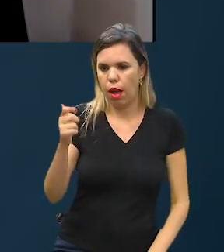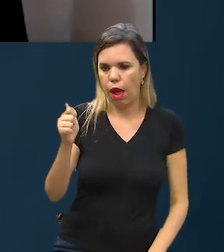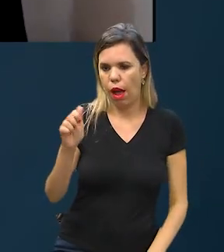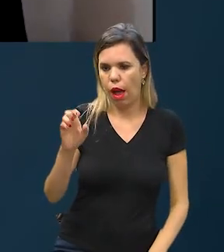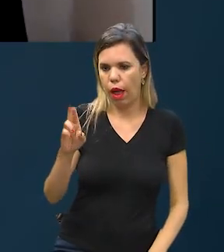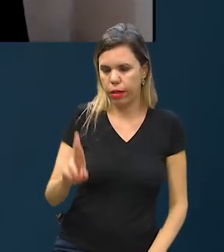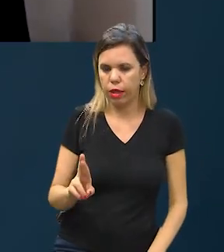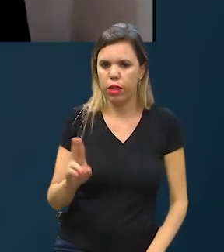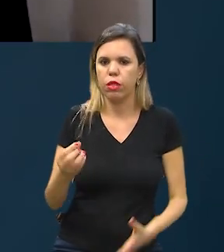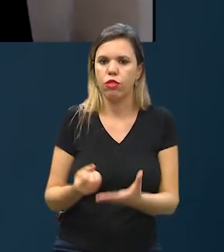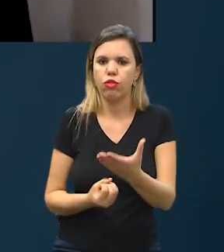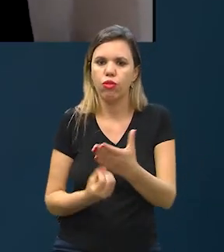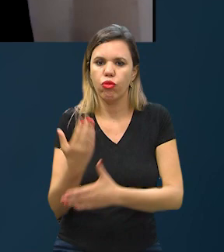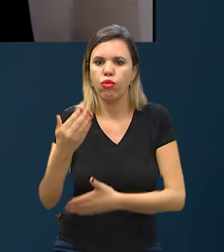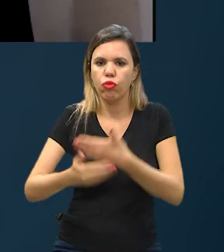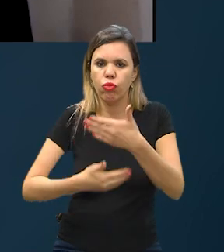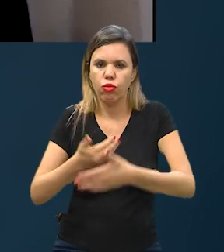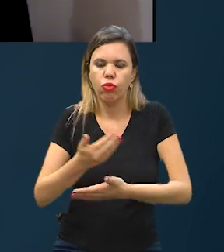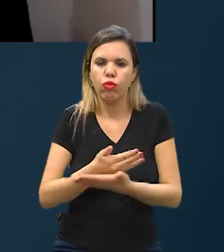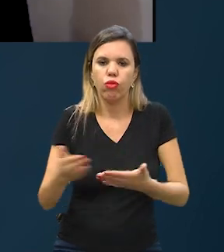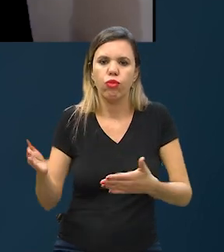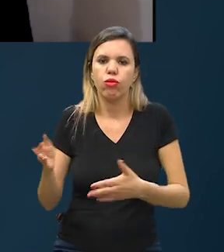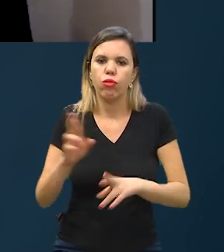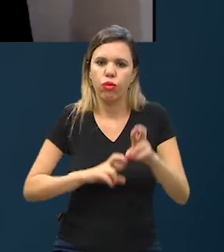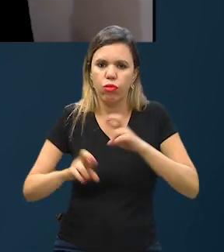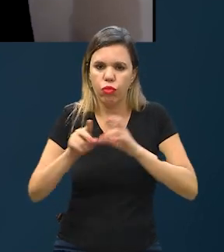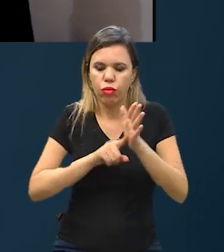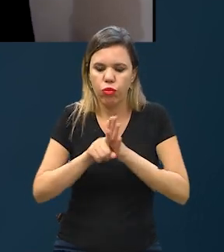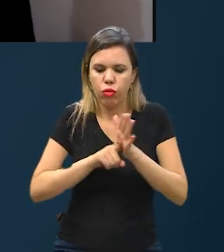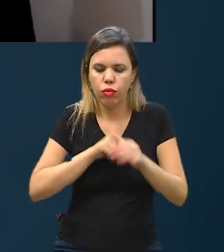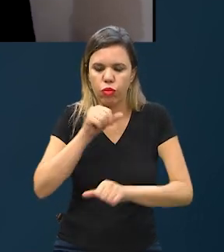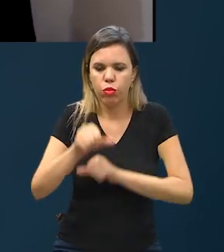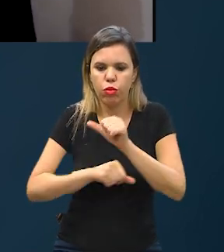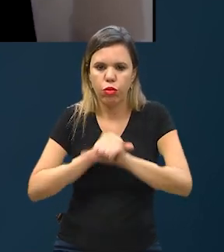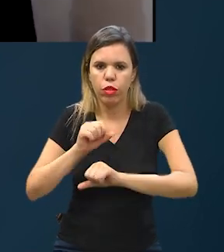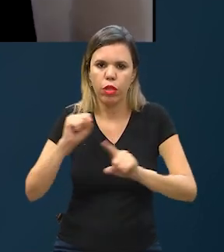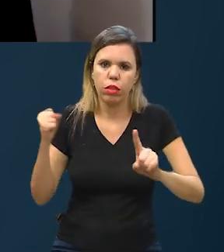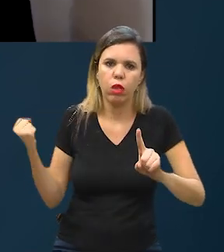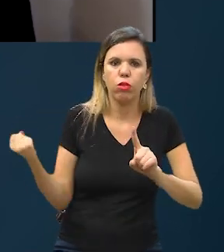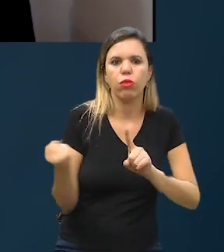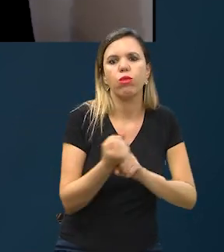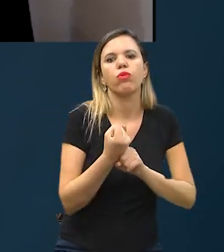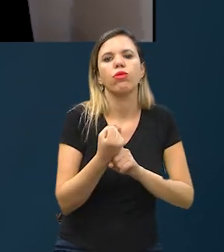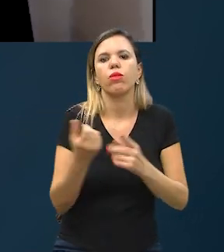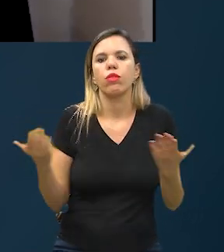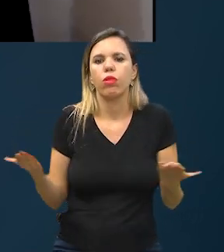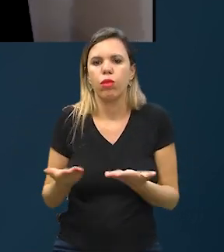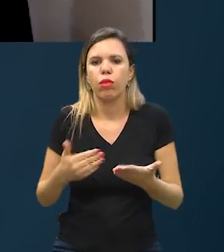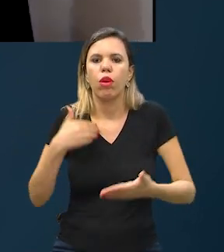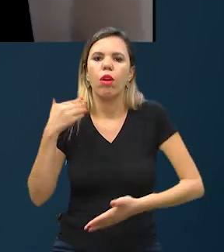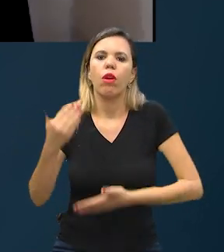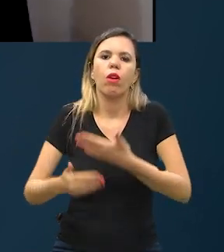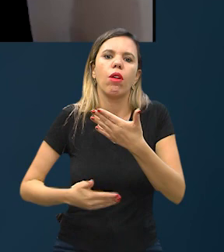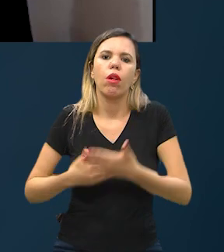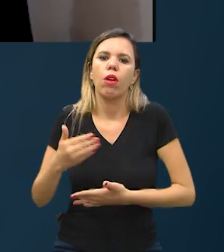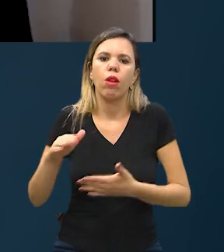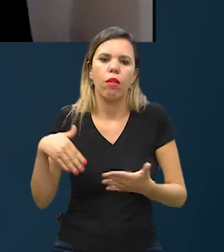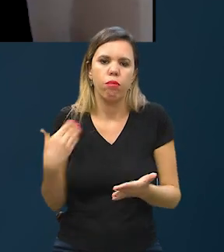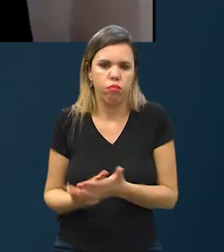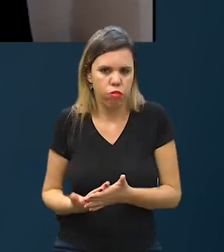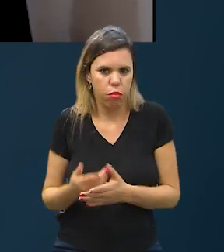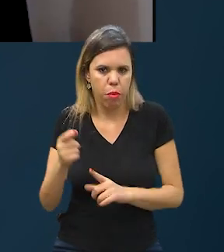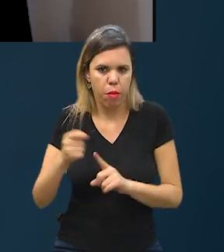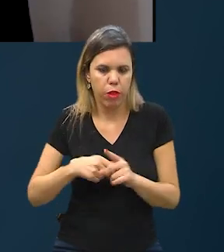de incubação, então chama Laboratório de Impacto Social, e atualmente a gente está nesse processo